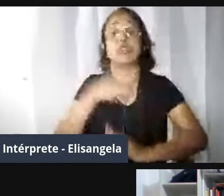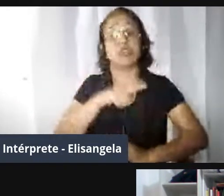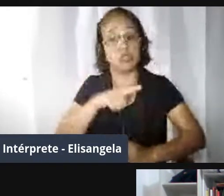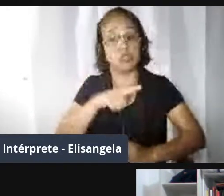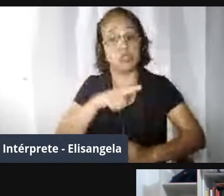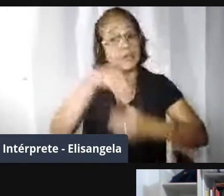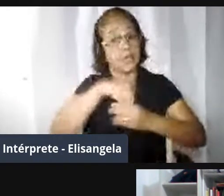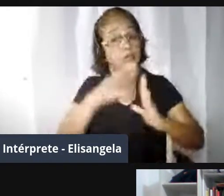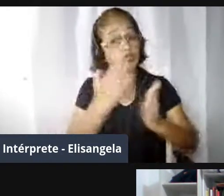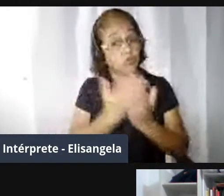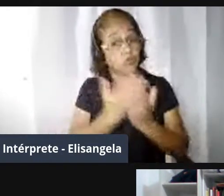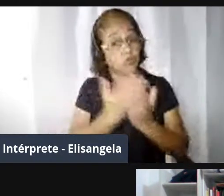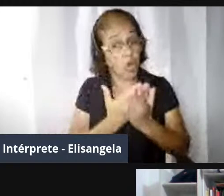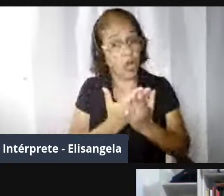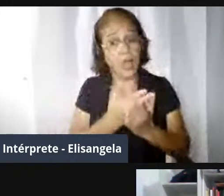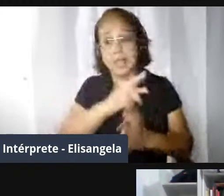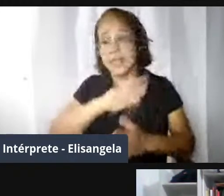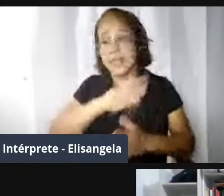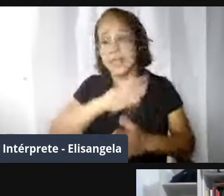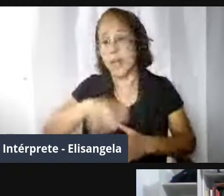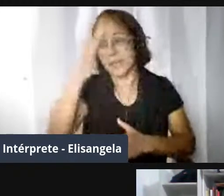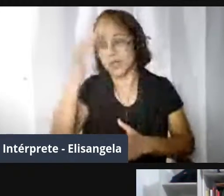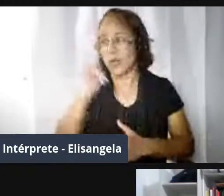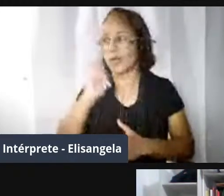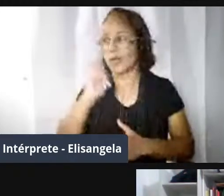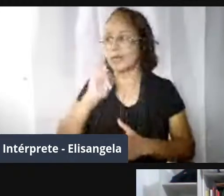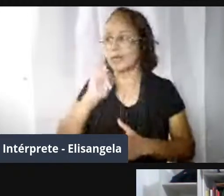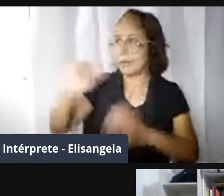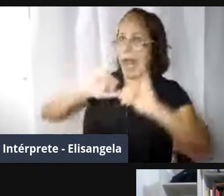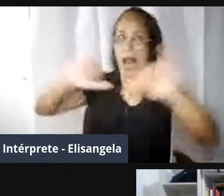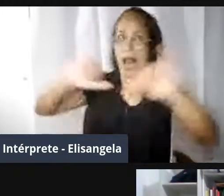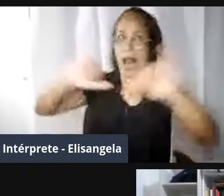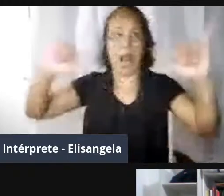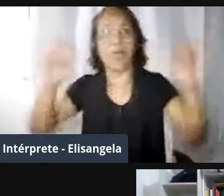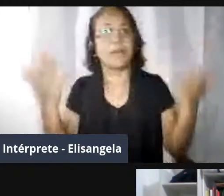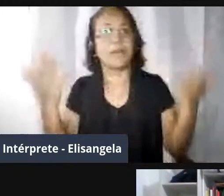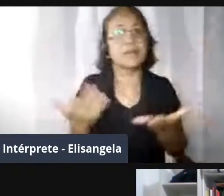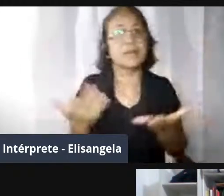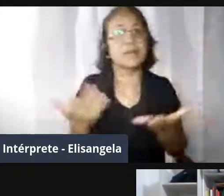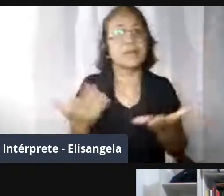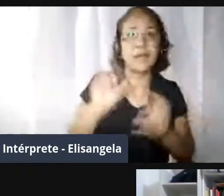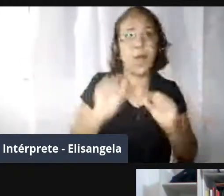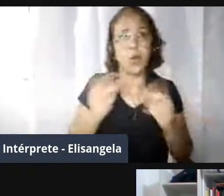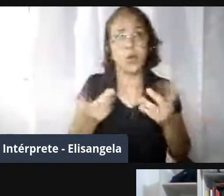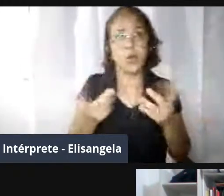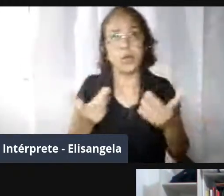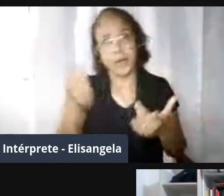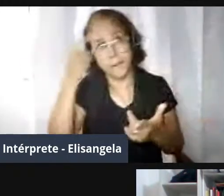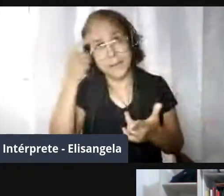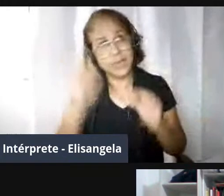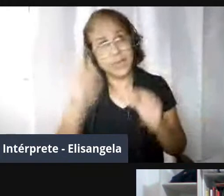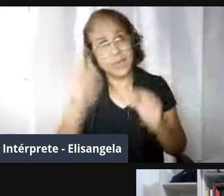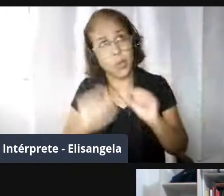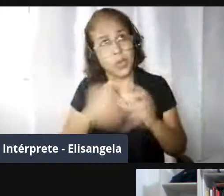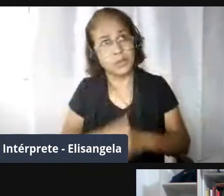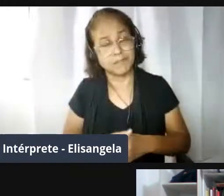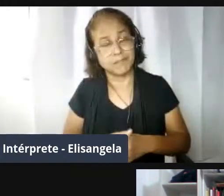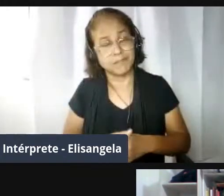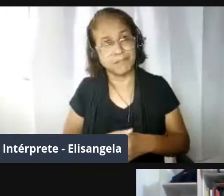não é para ninguém sair daqui dizendo assim, ah, não, então por que que a gente está falando, né? É pensar o que que, por